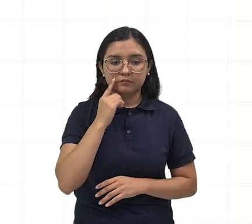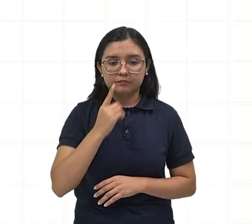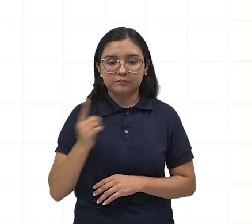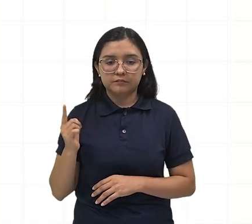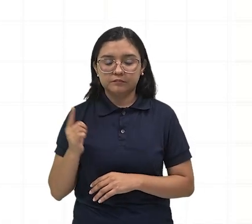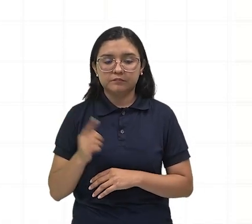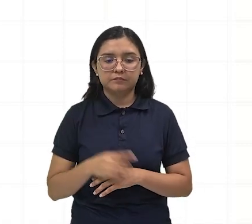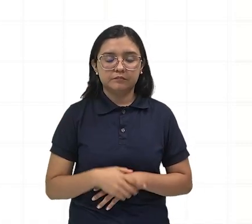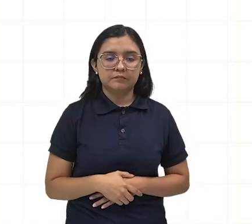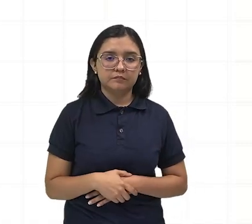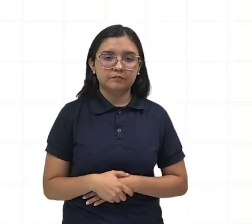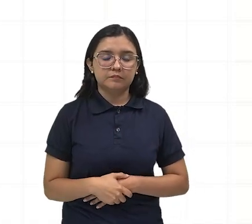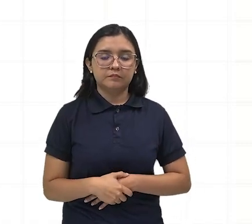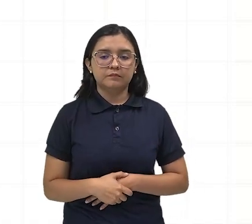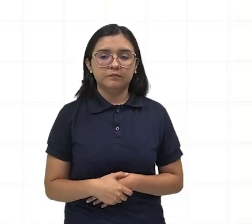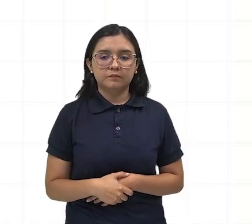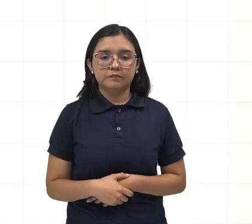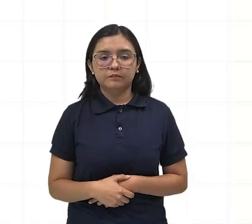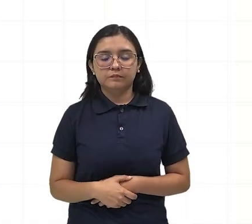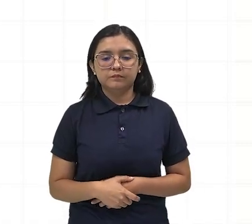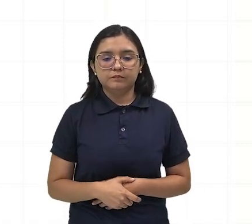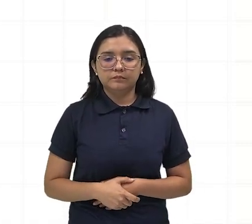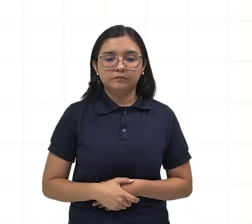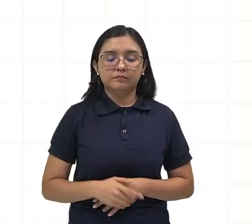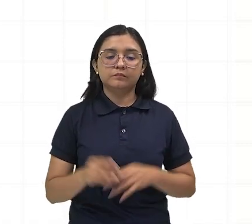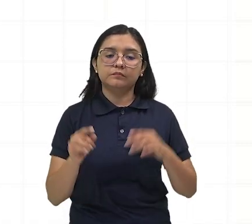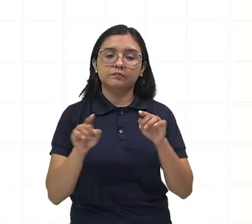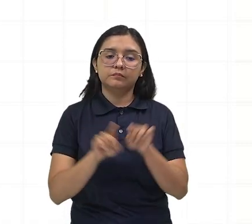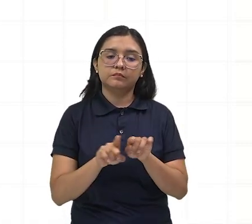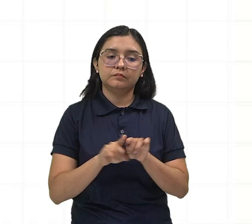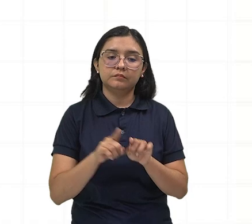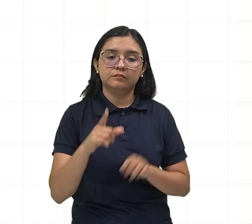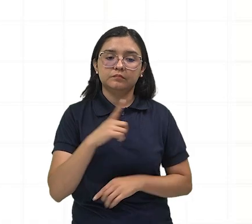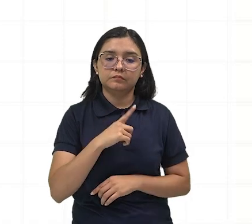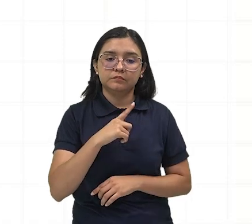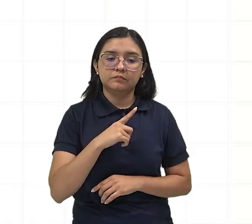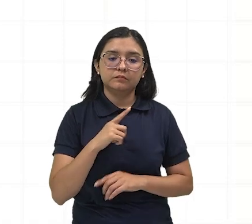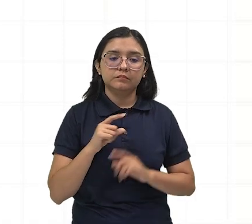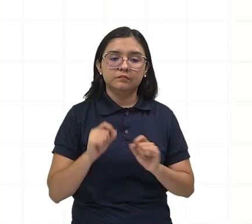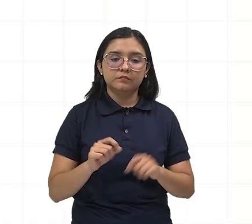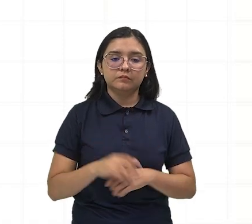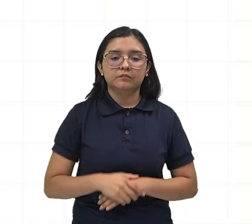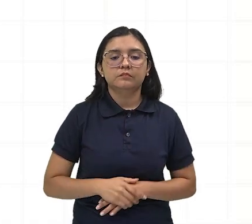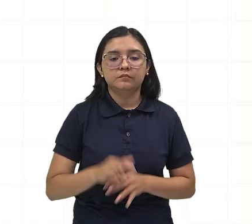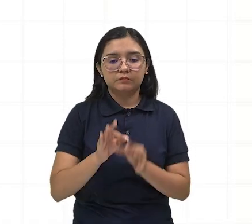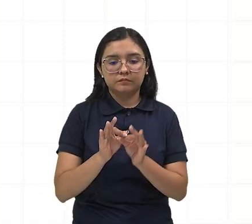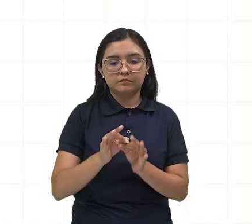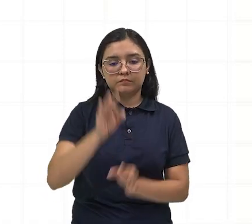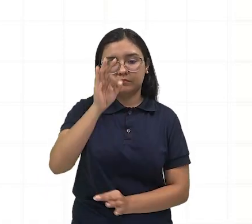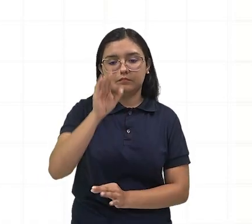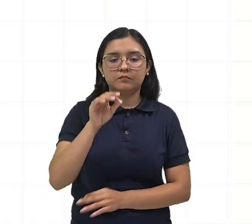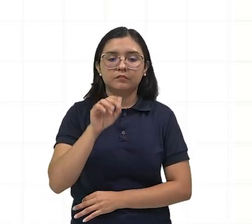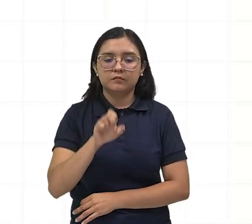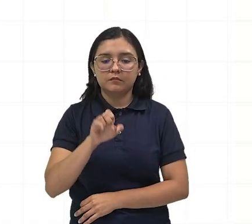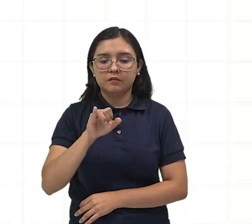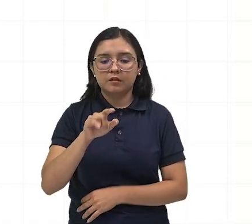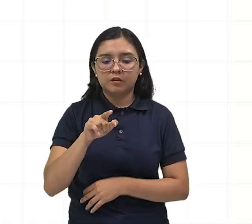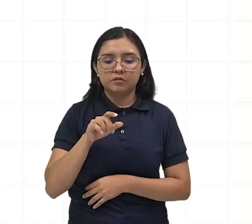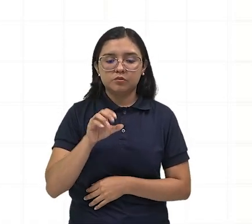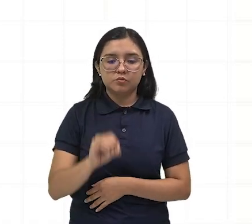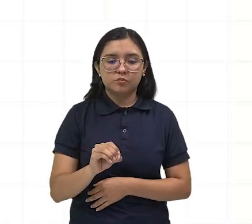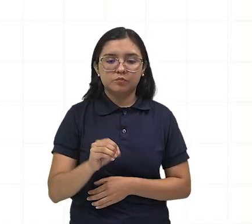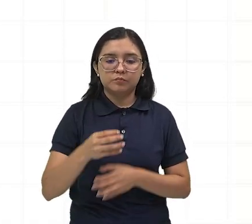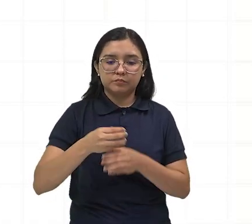A geratriz. Nós temos o eixo. O que é o eixo? Esse eixo,